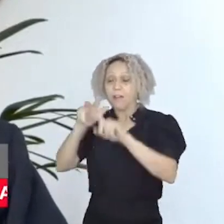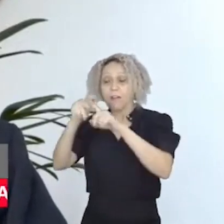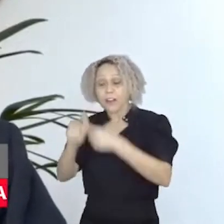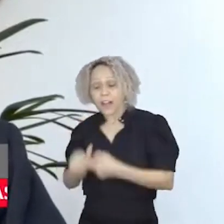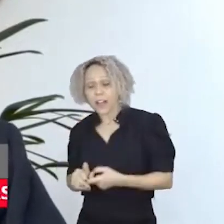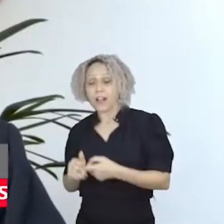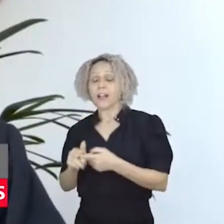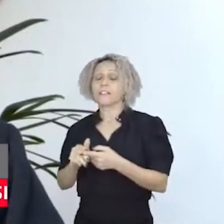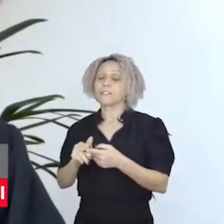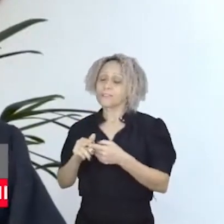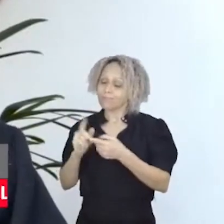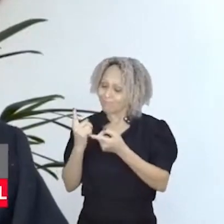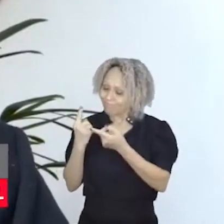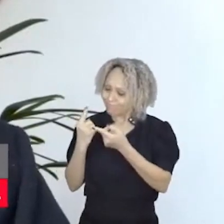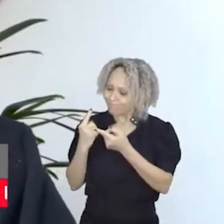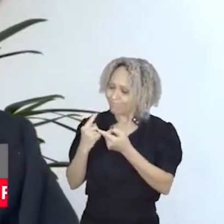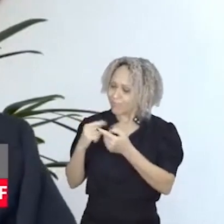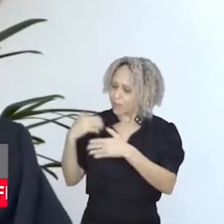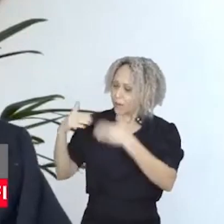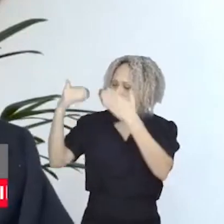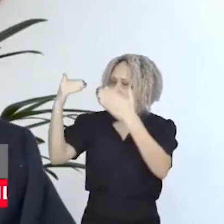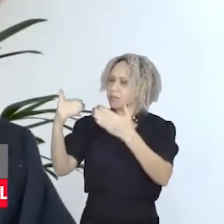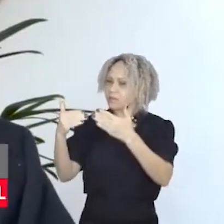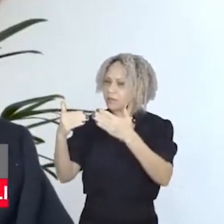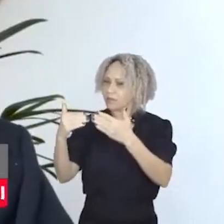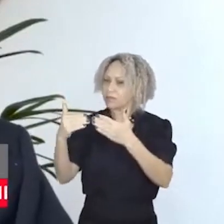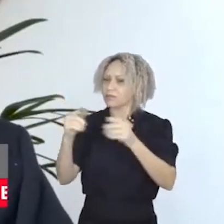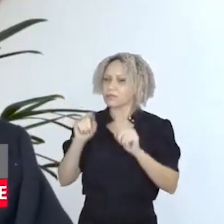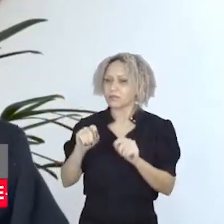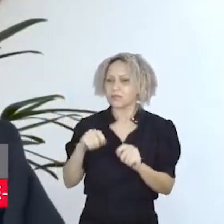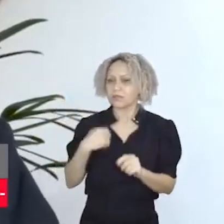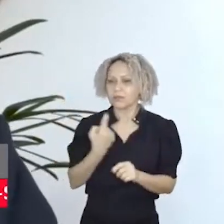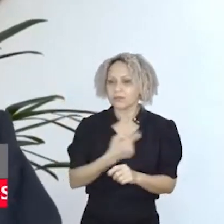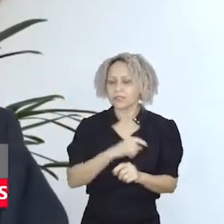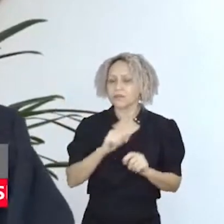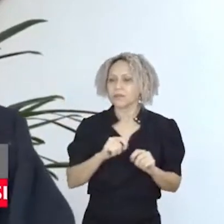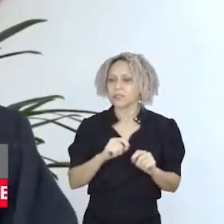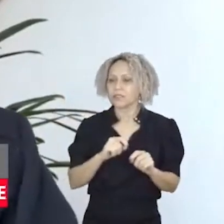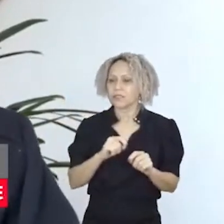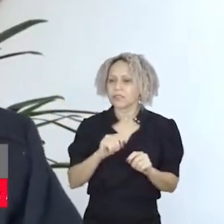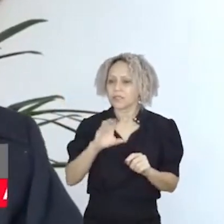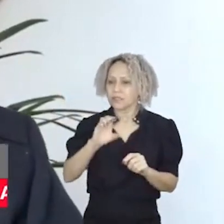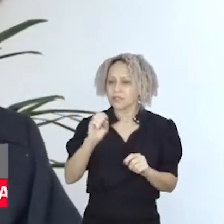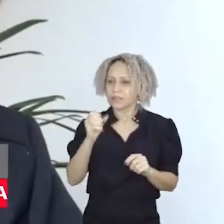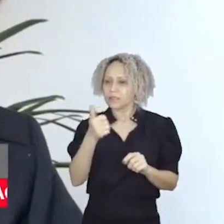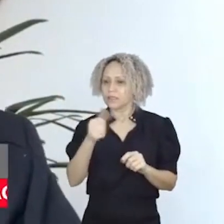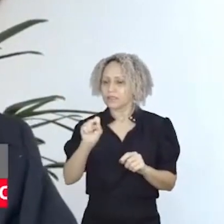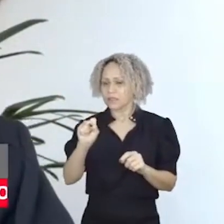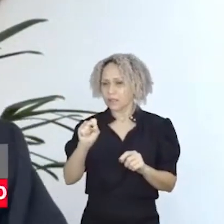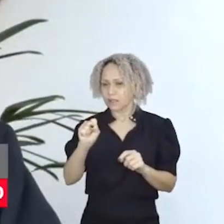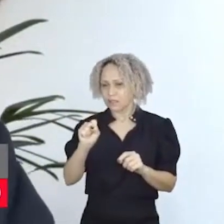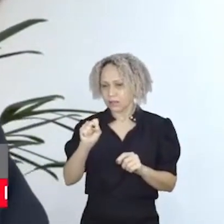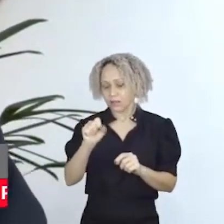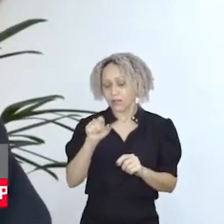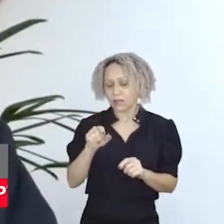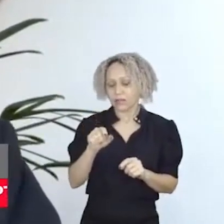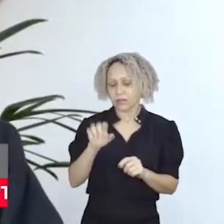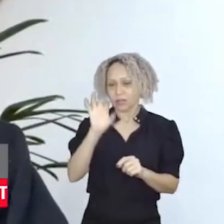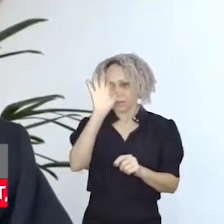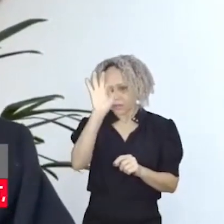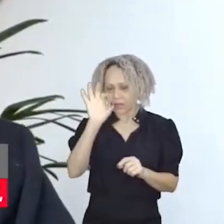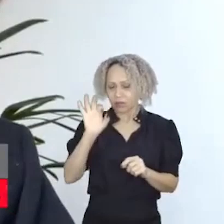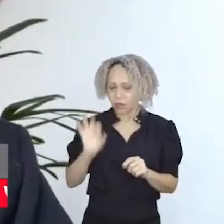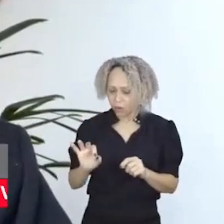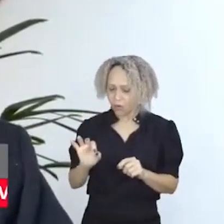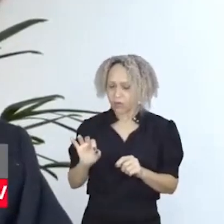com soluções que estão para além, inclusive, dos partidos, como formação